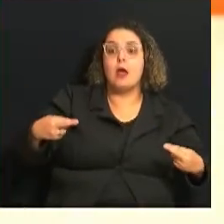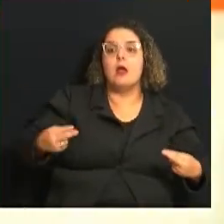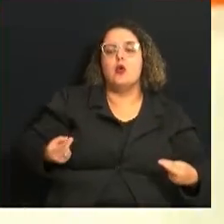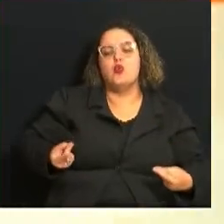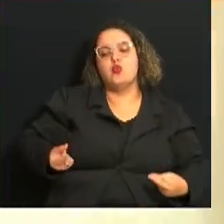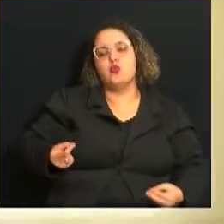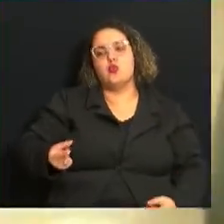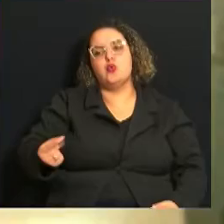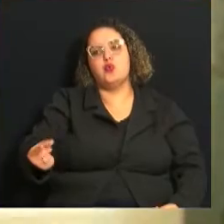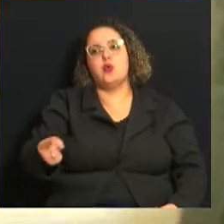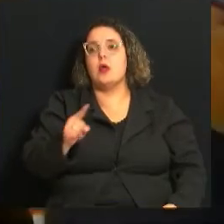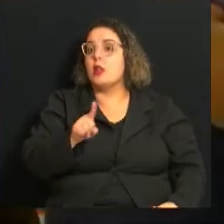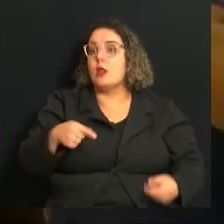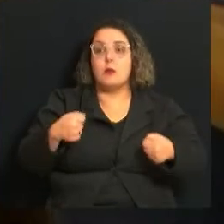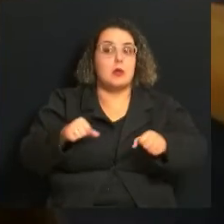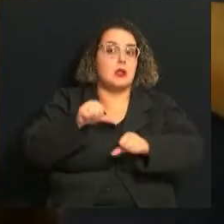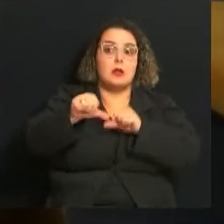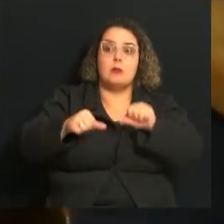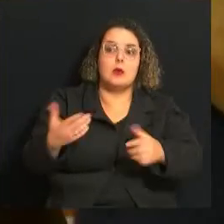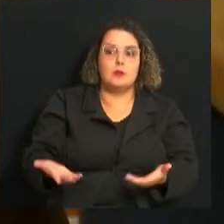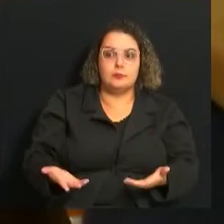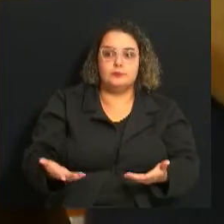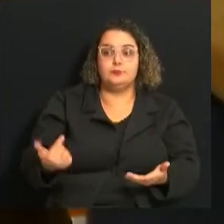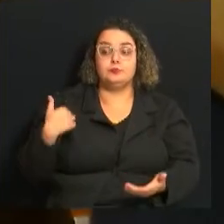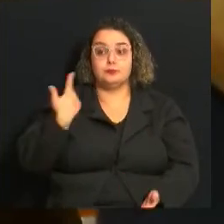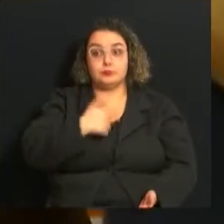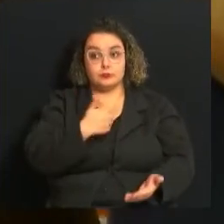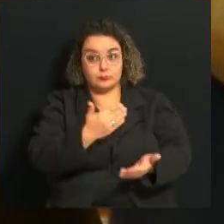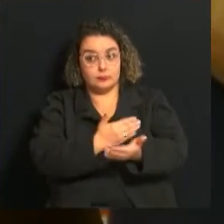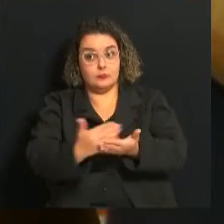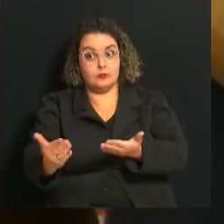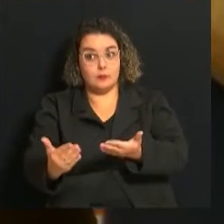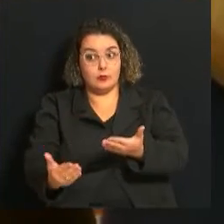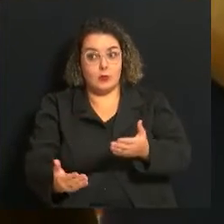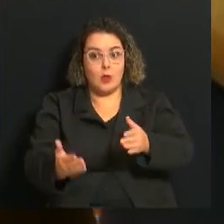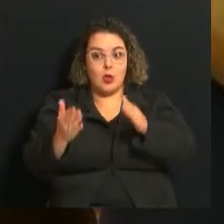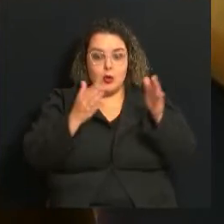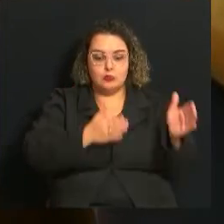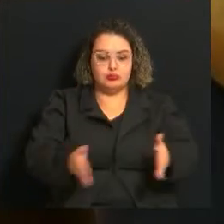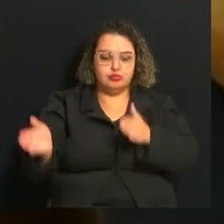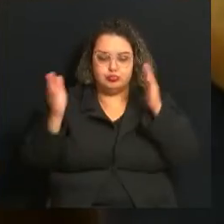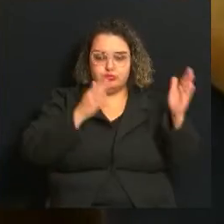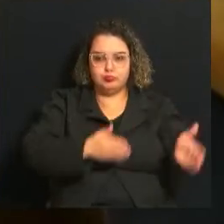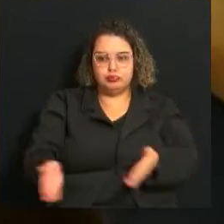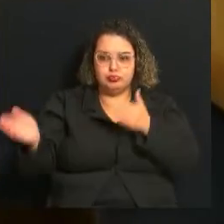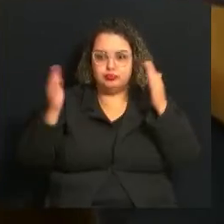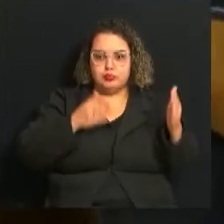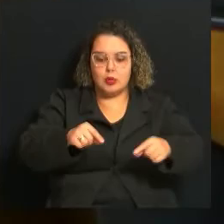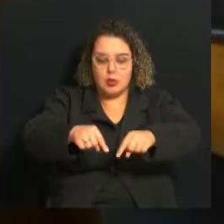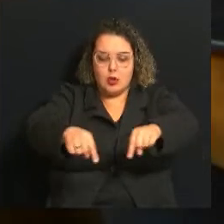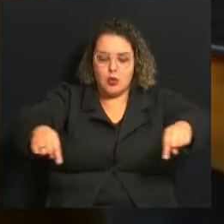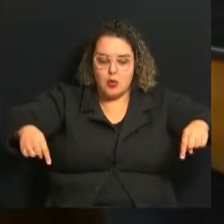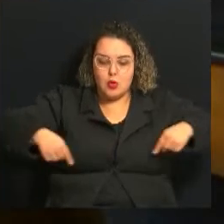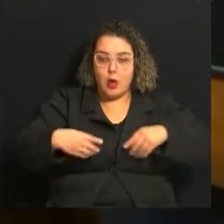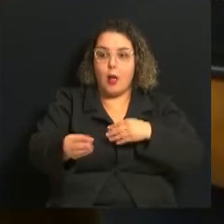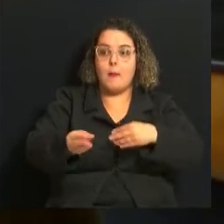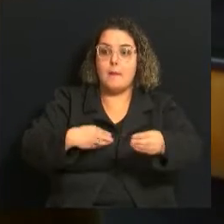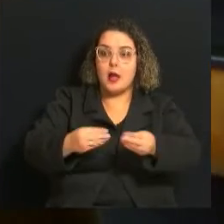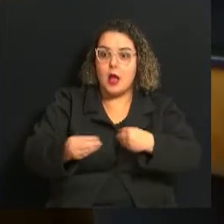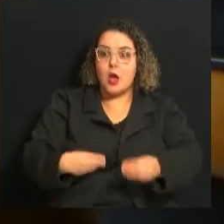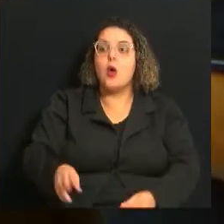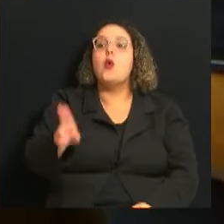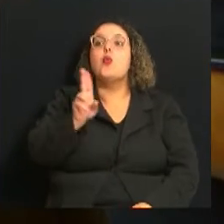sem precisar de troca. Nós começamos a produção de bandejas totalmente plásticas, utilizando